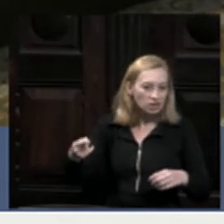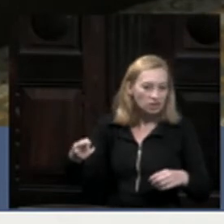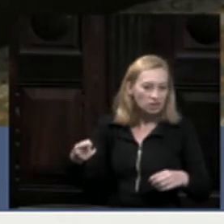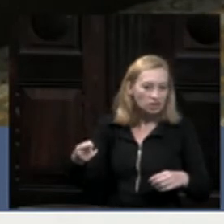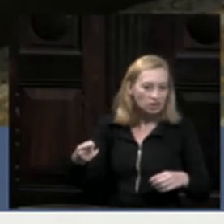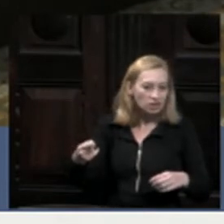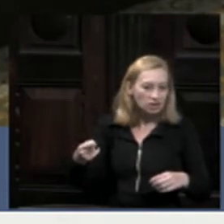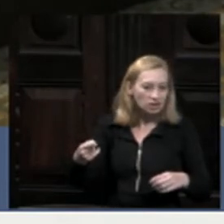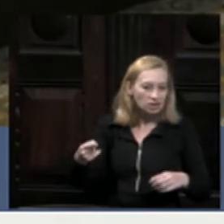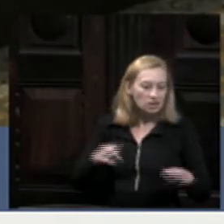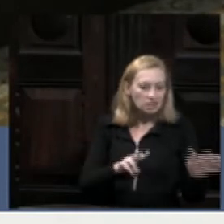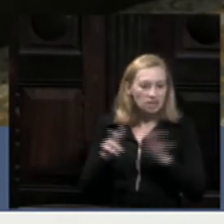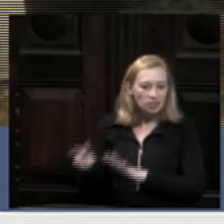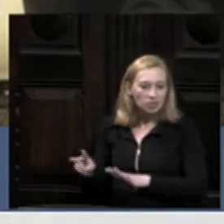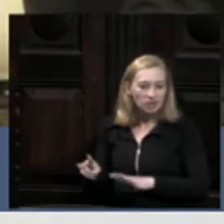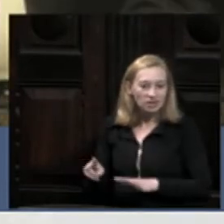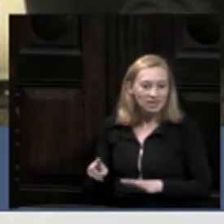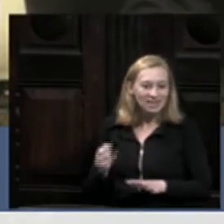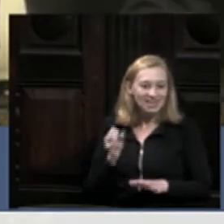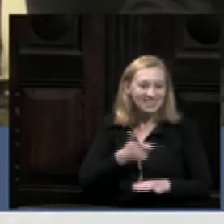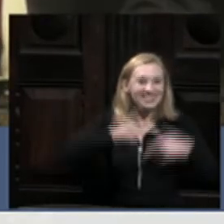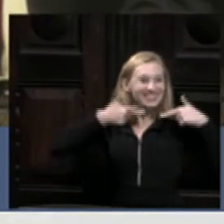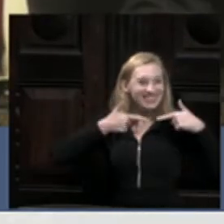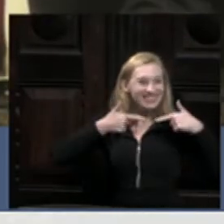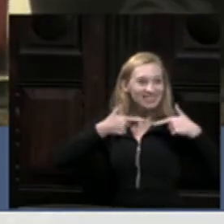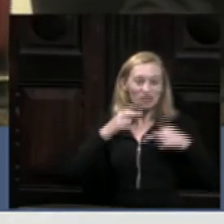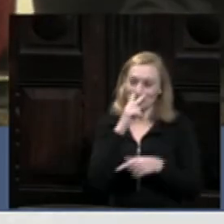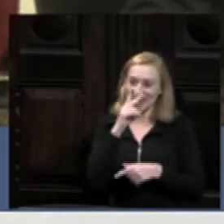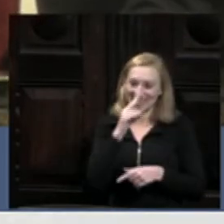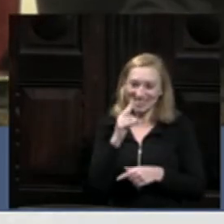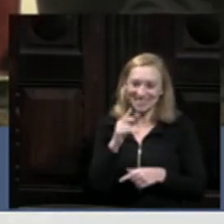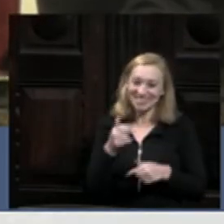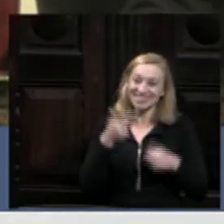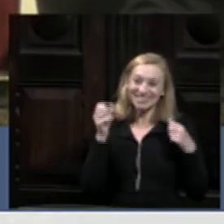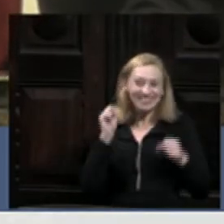sorriso enigmático quer dizer que sim. Pois os elogios que Vossa